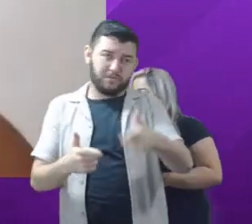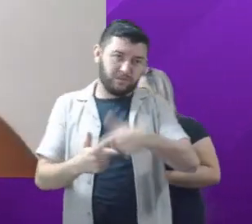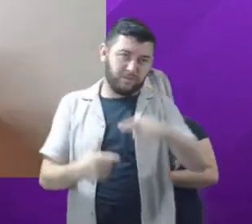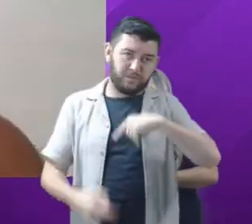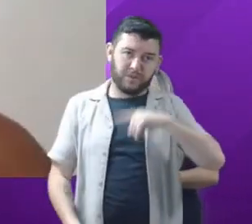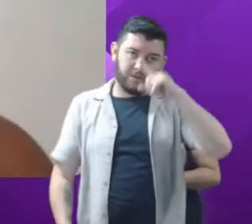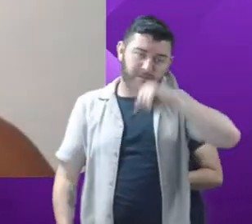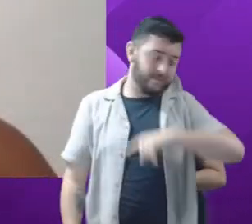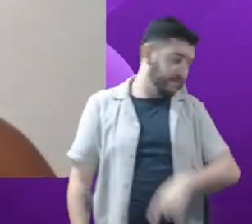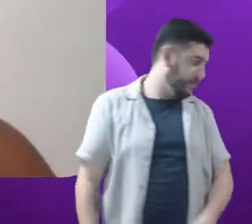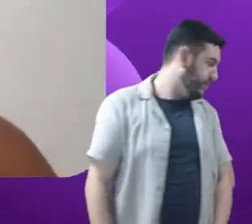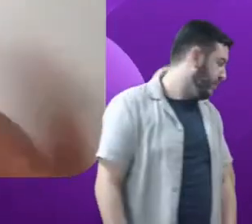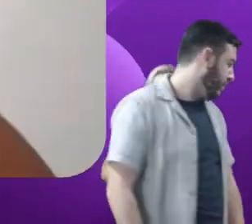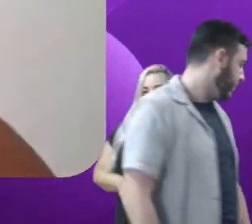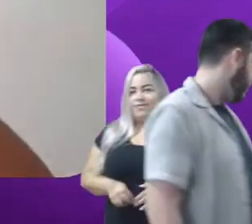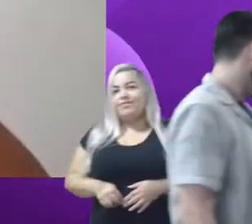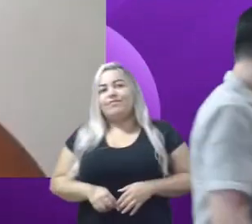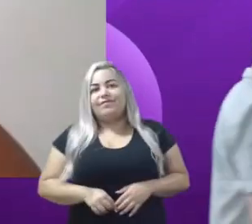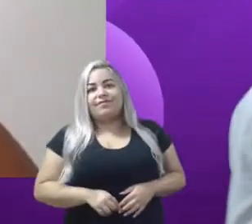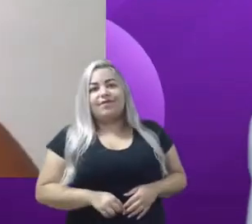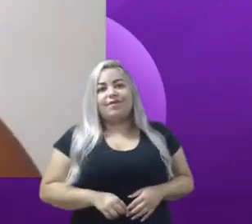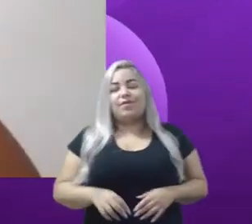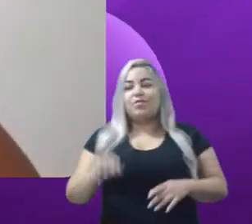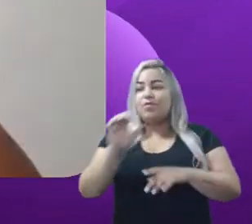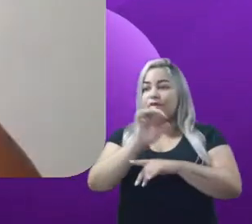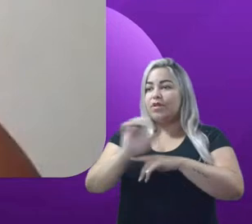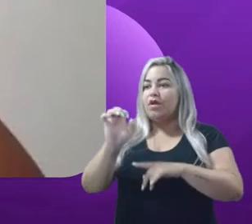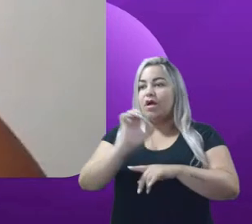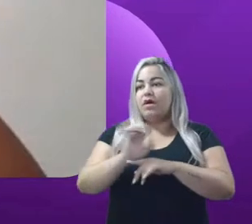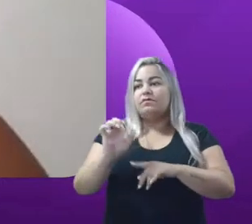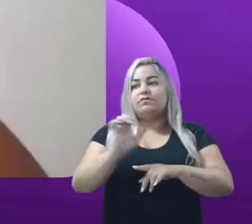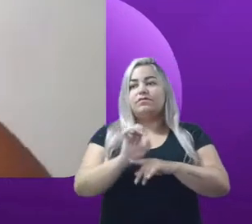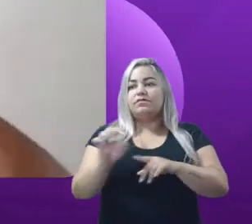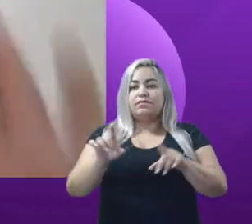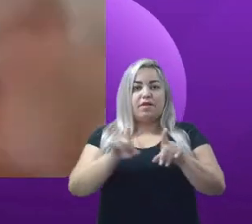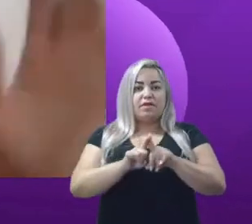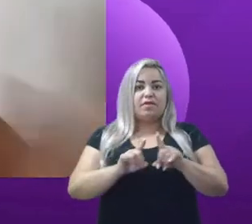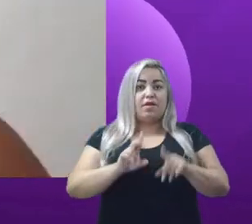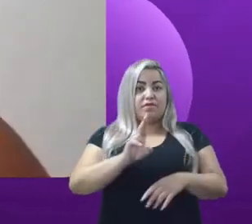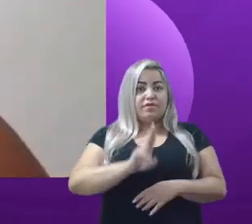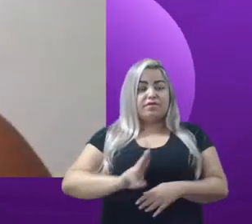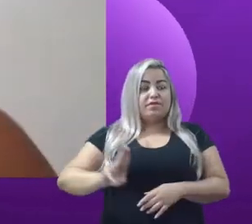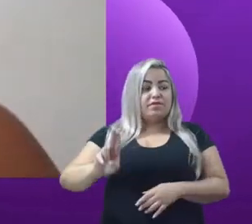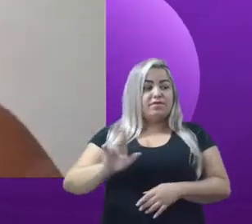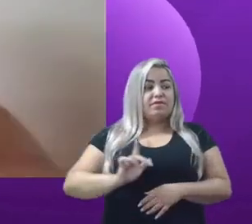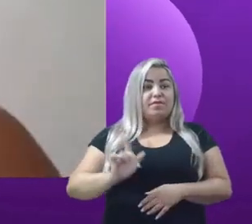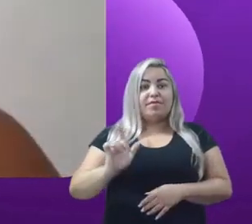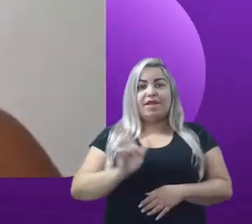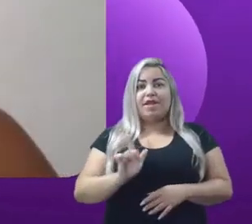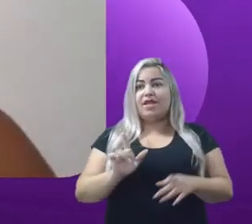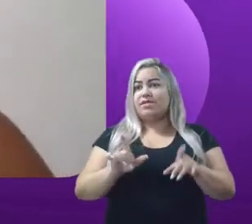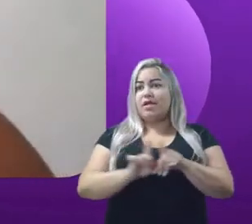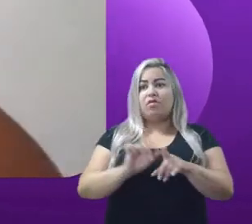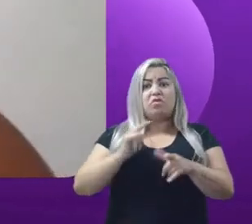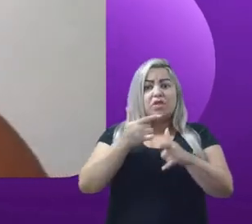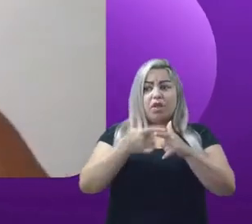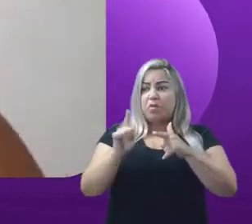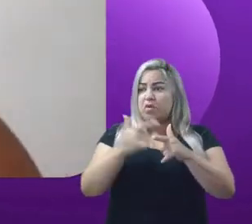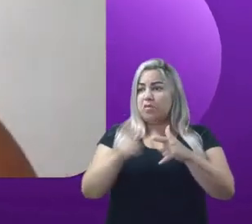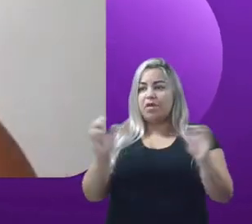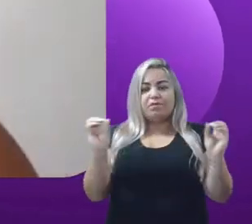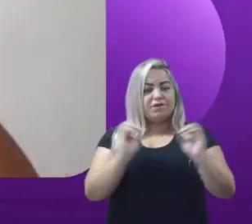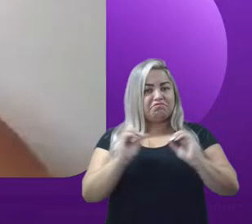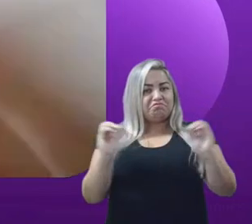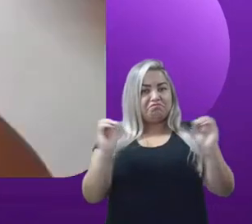né, os estudos feitos tanto pelo Estado, como pela universidade, como pela Braskem, demonstram que aquelas rachaduras não têm problemas nenhuma.